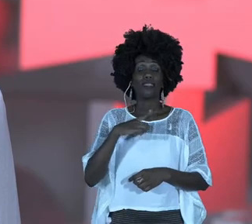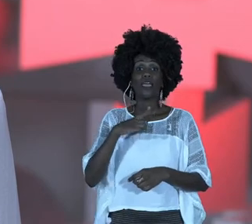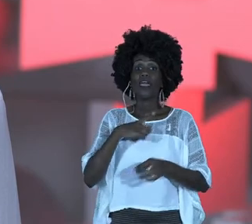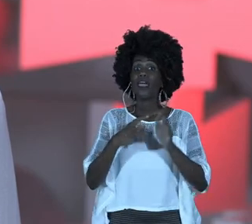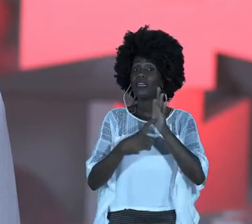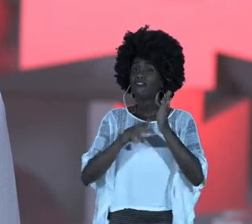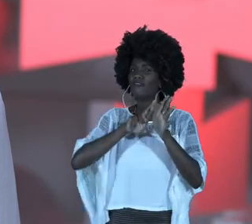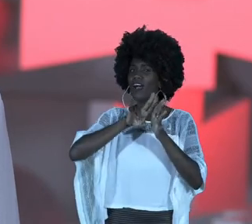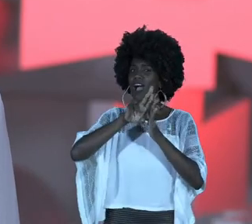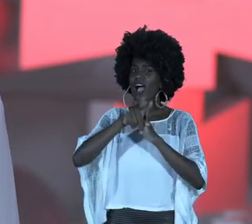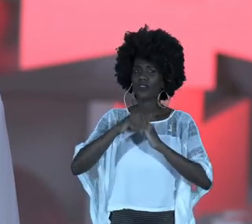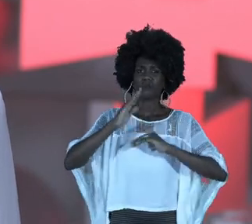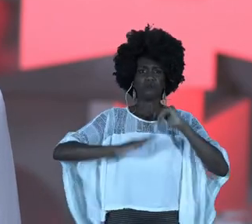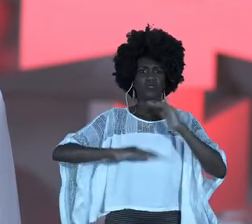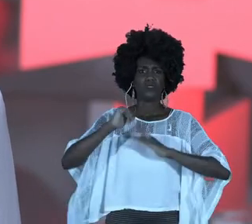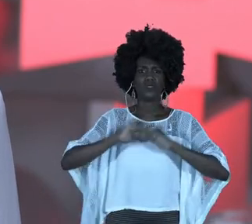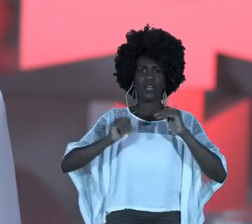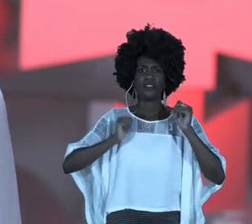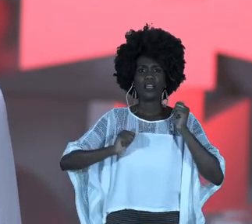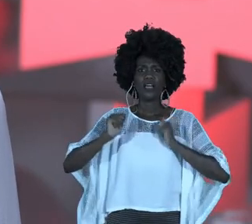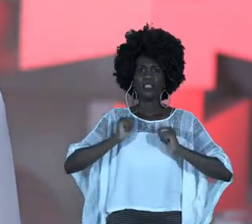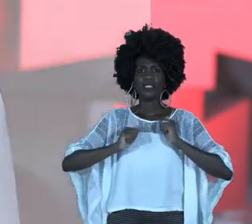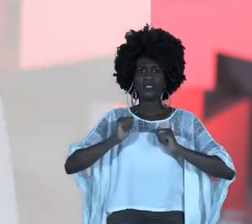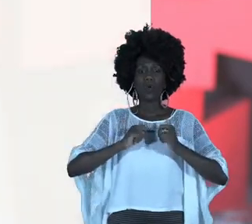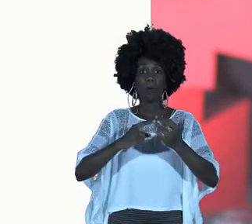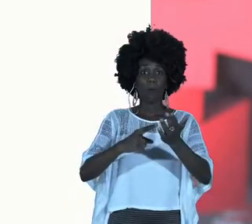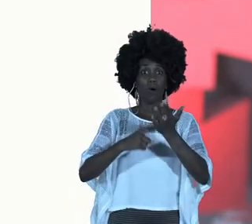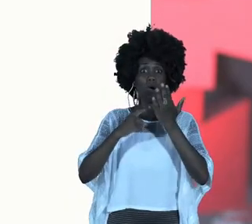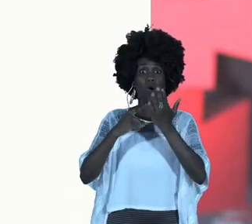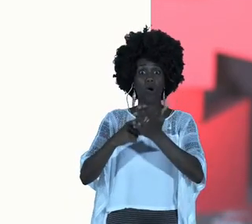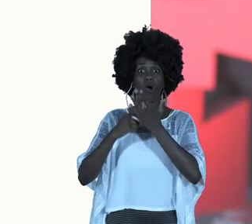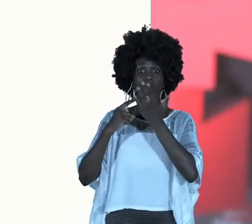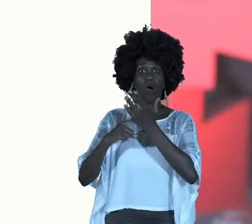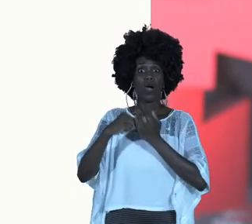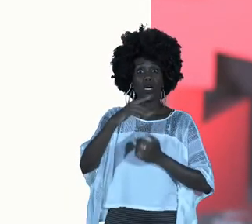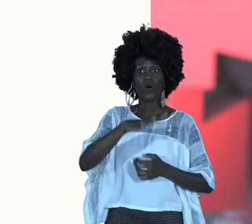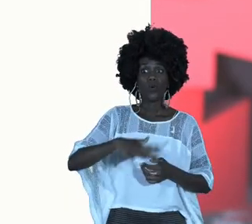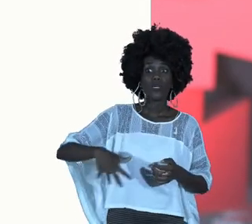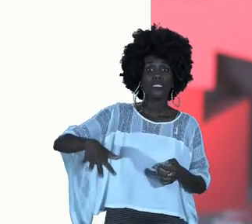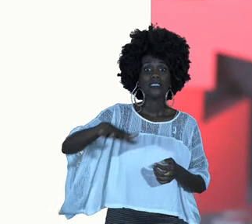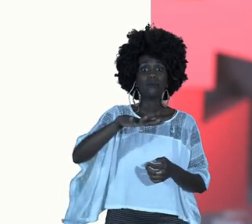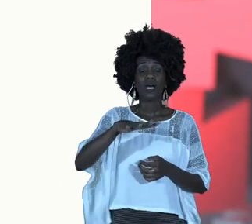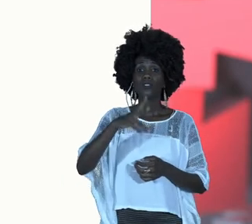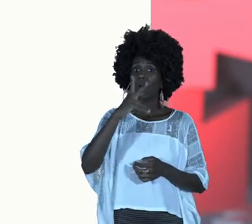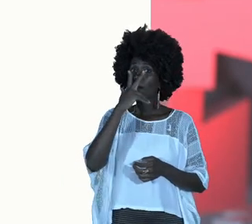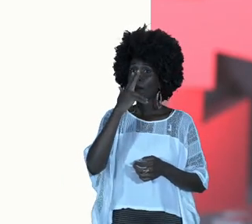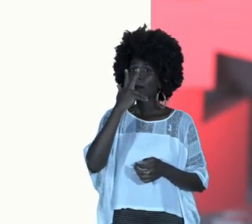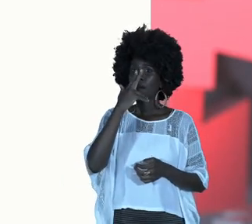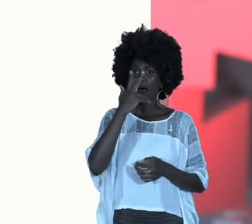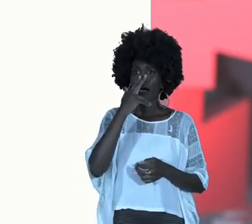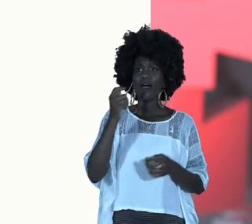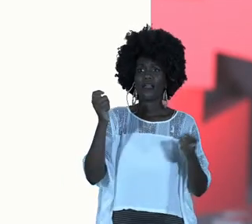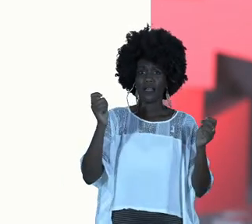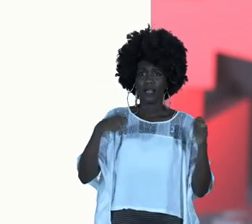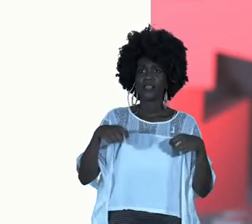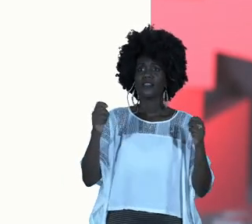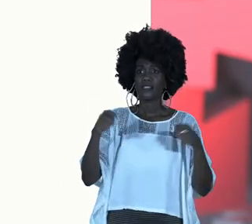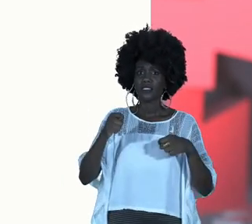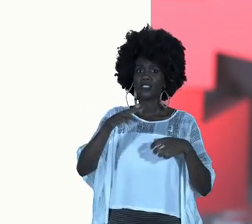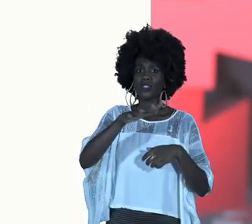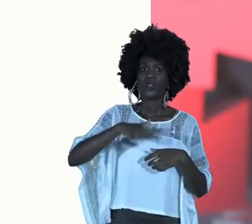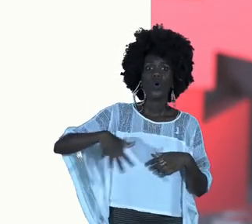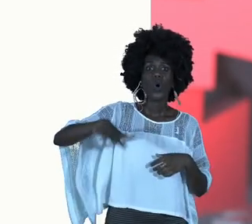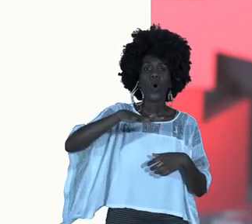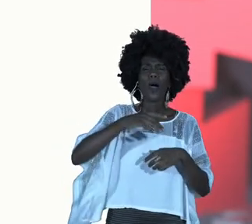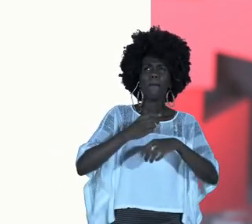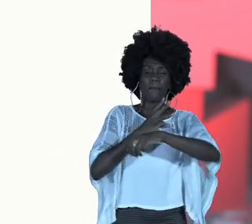aparecem vários artistas expandindo esse espaço que ficou tão restrito na pintura medieval.